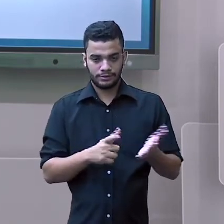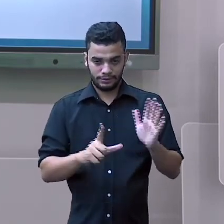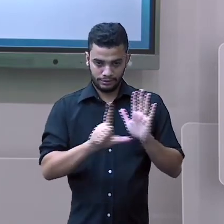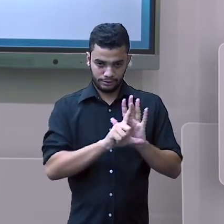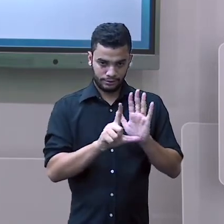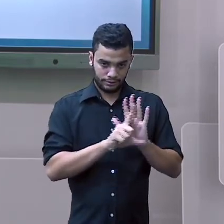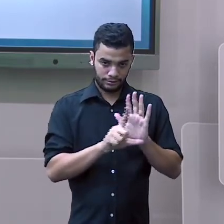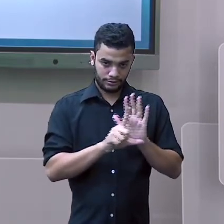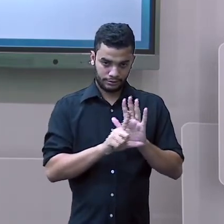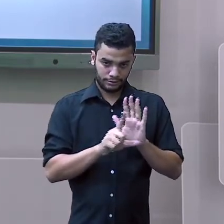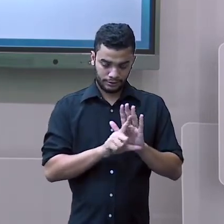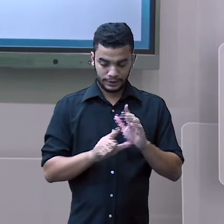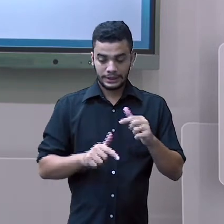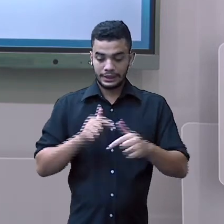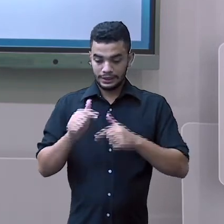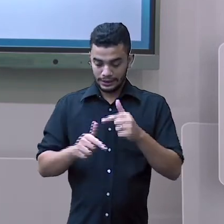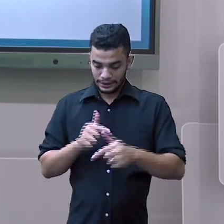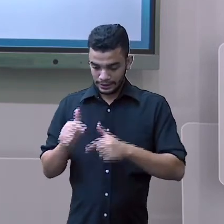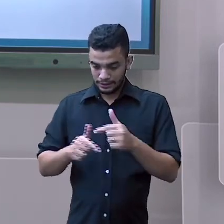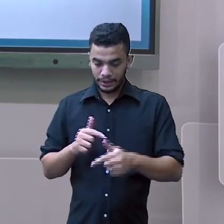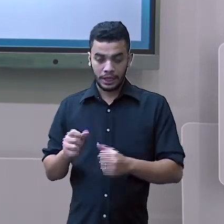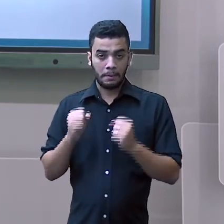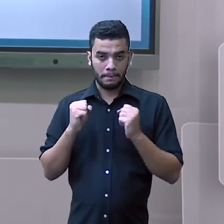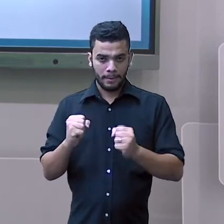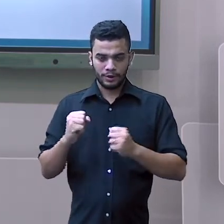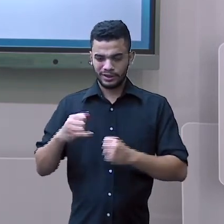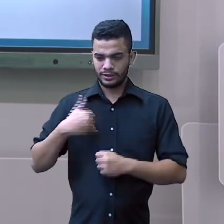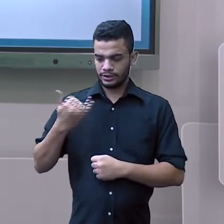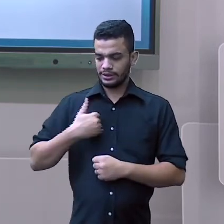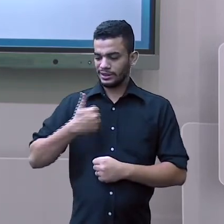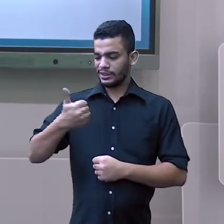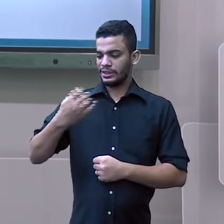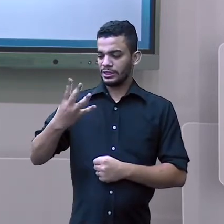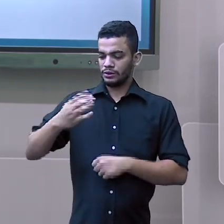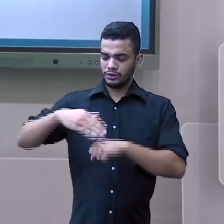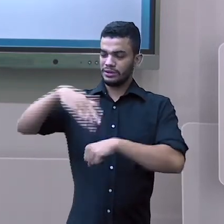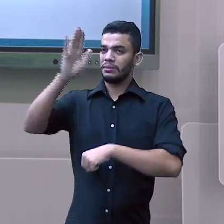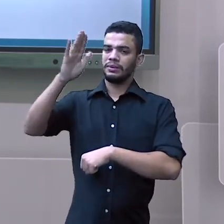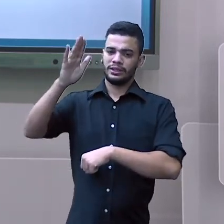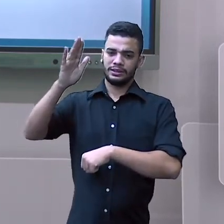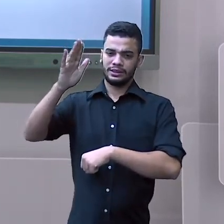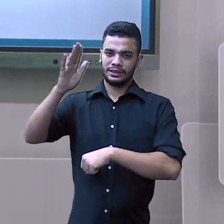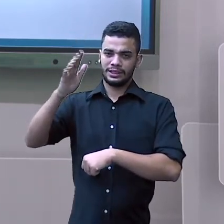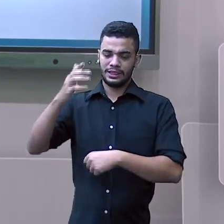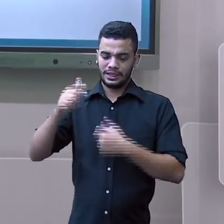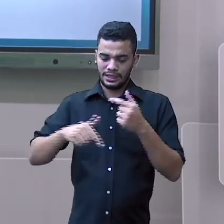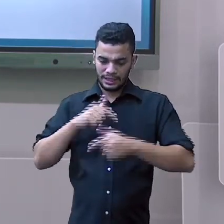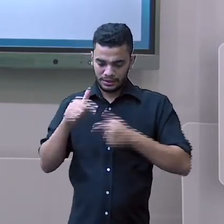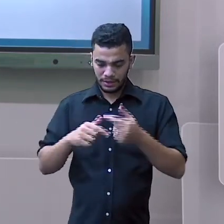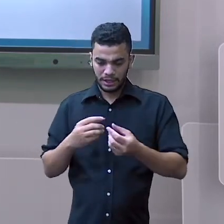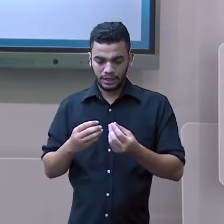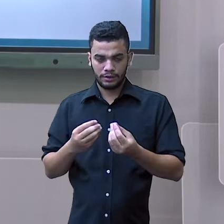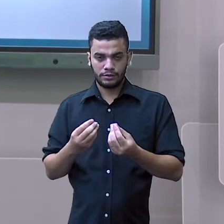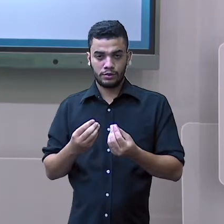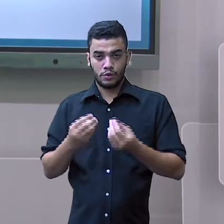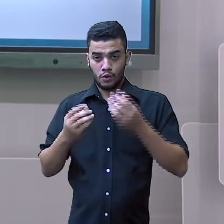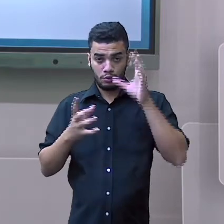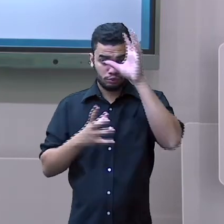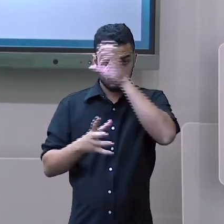ser aprendiz. Nossa cidade, nós temos muitos menores aprendizes